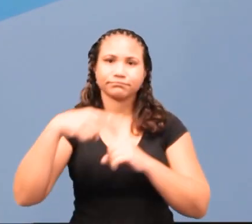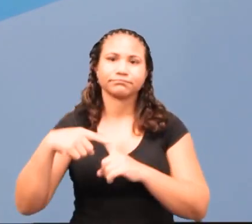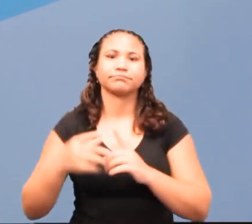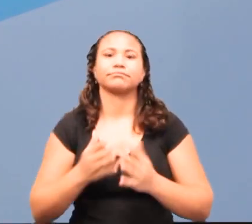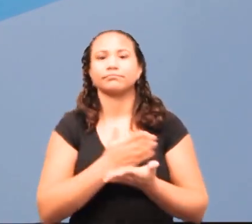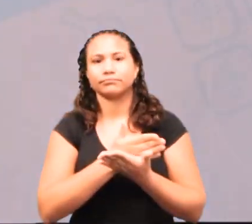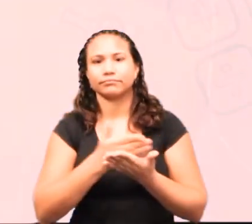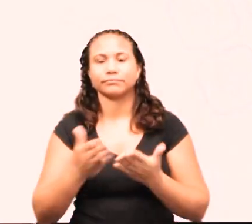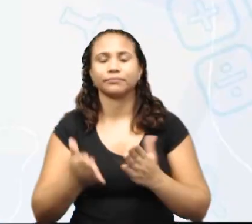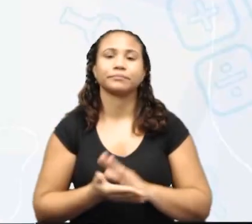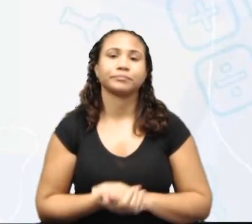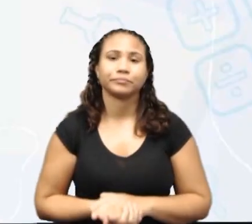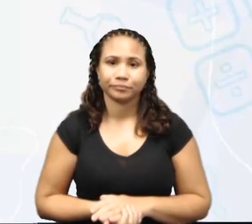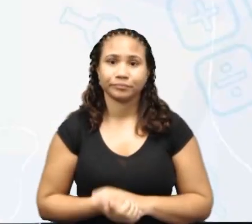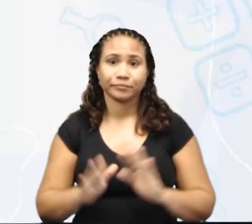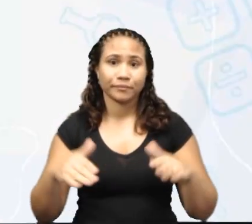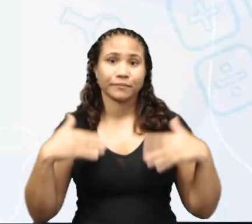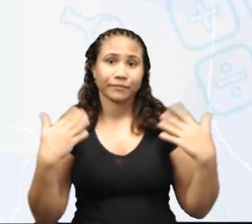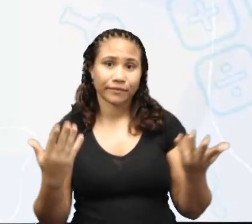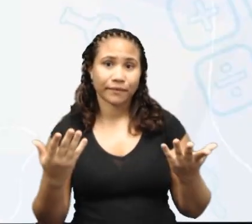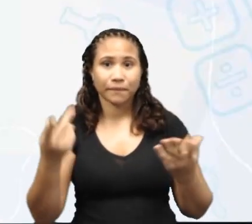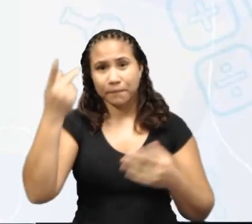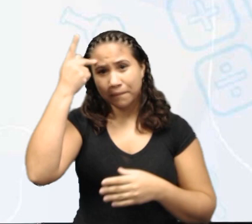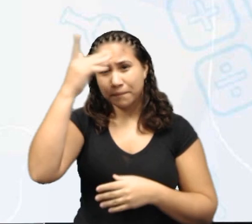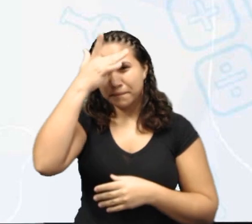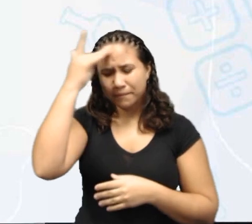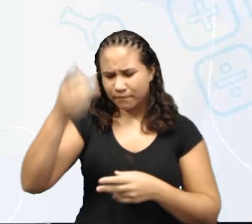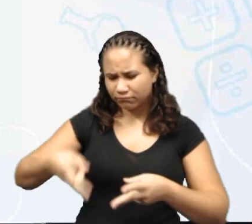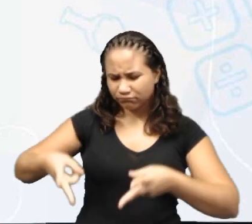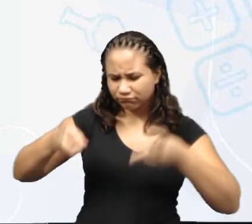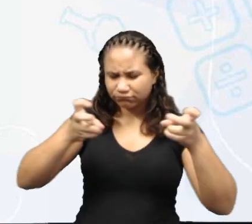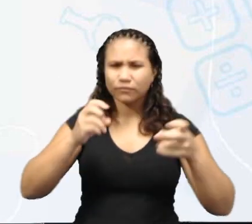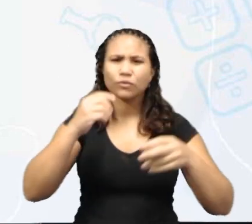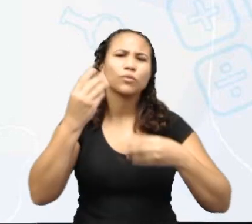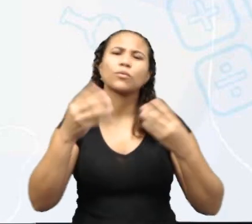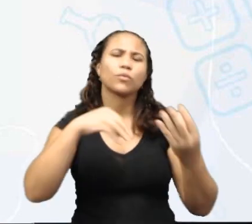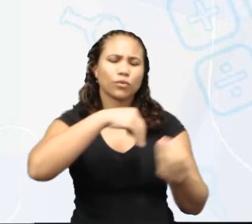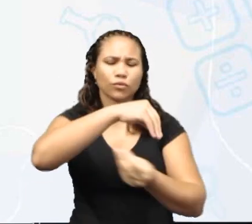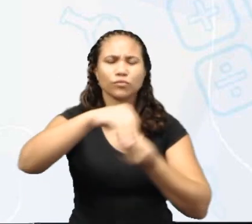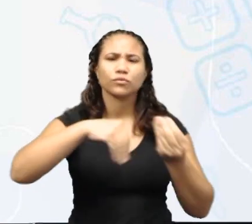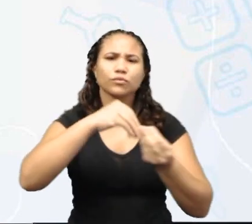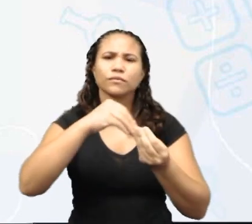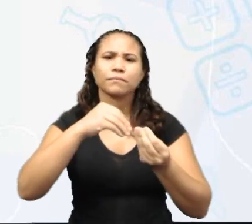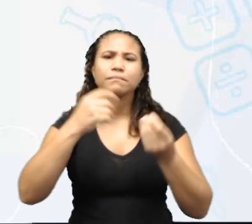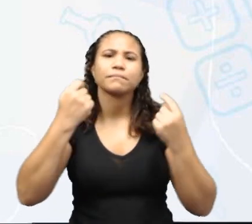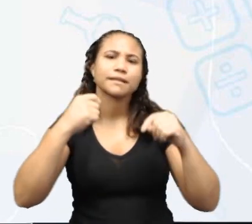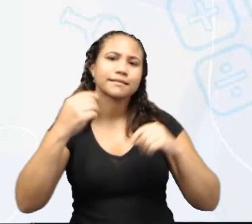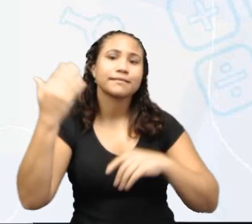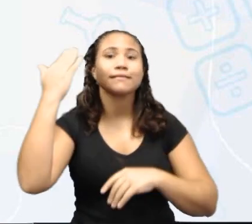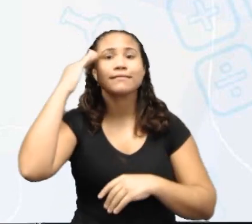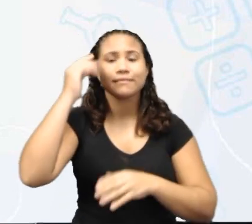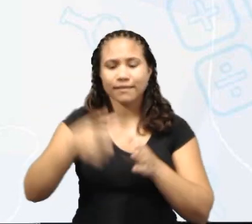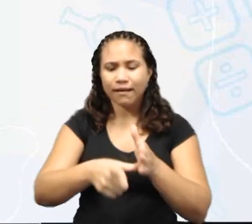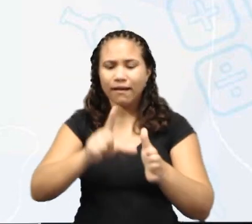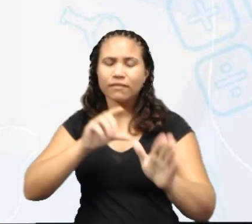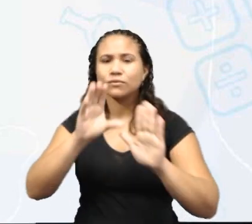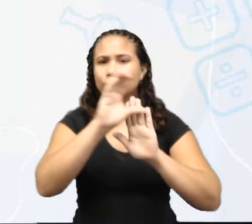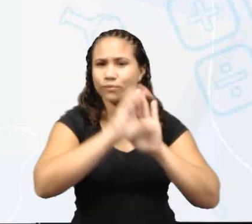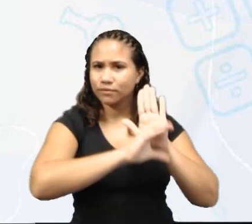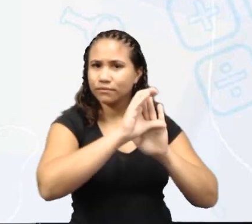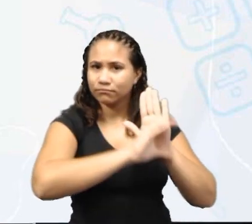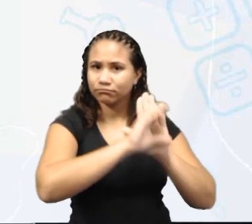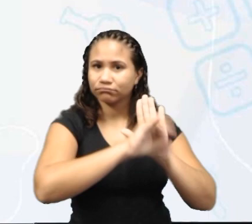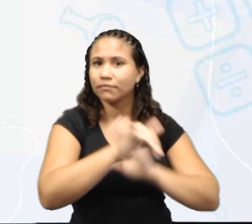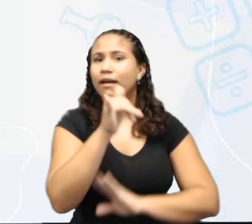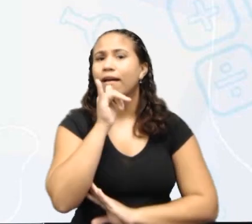começar? Então, para que a gente possa entender o que é uma mistura, a gente precisa entender antes alguns conceitos.